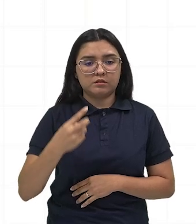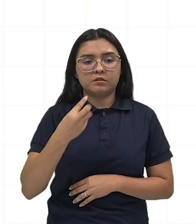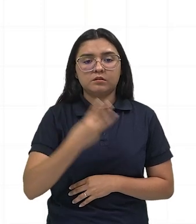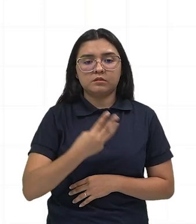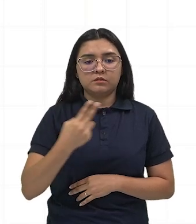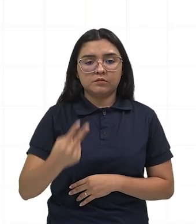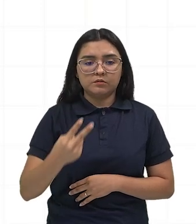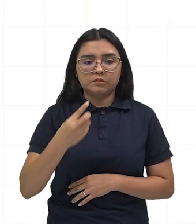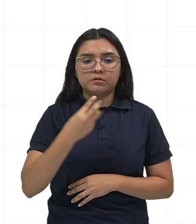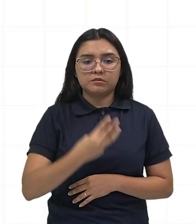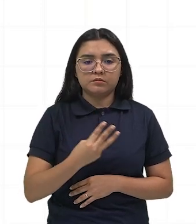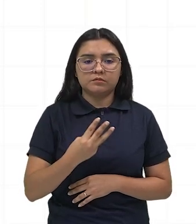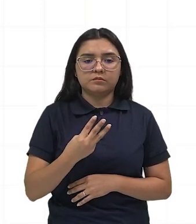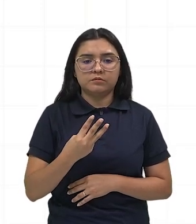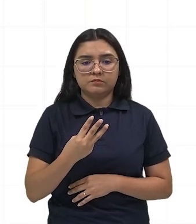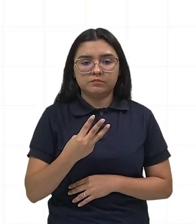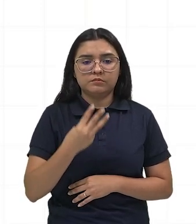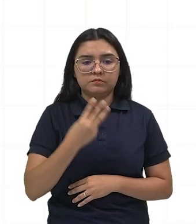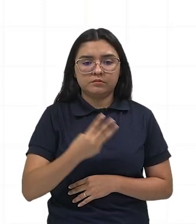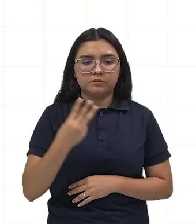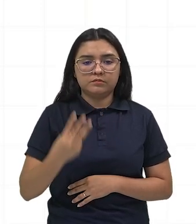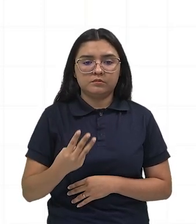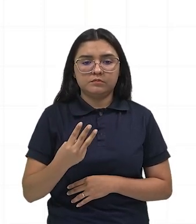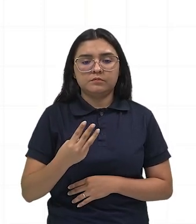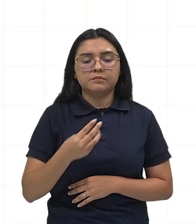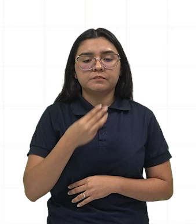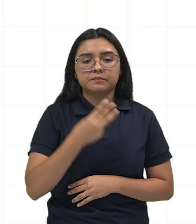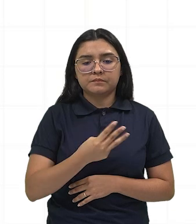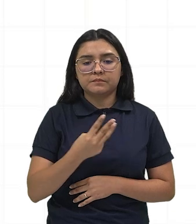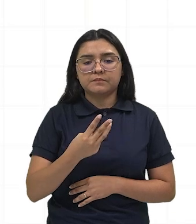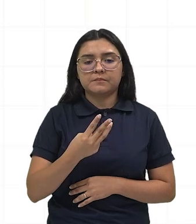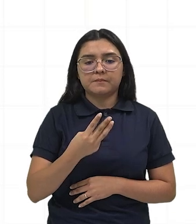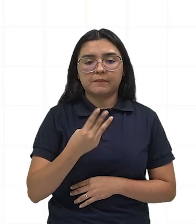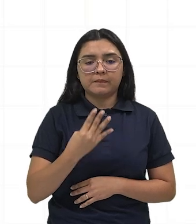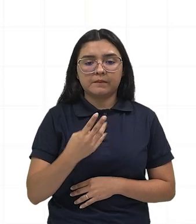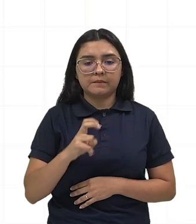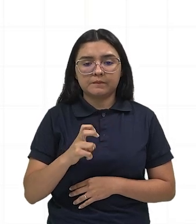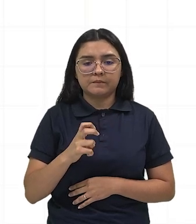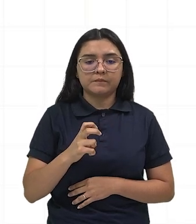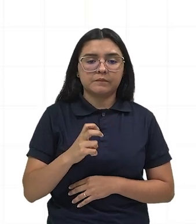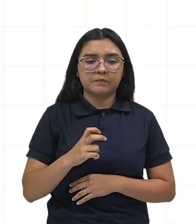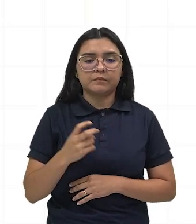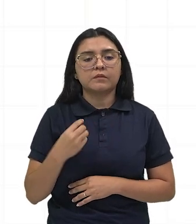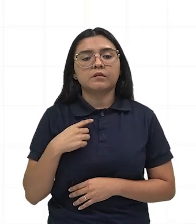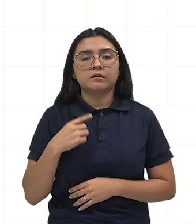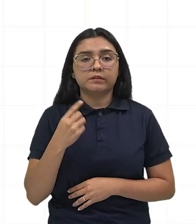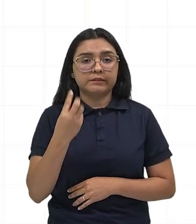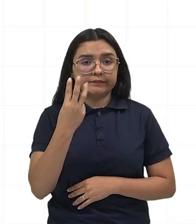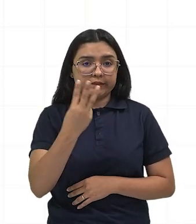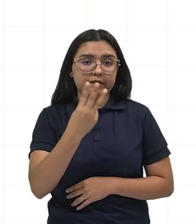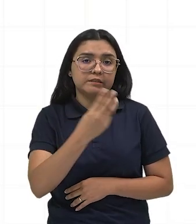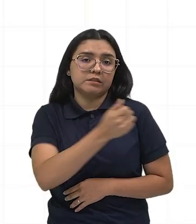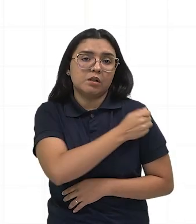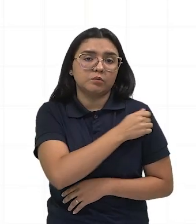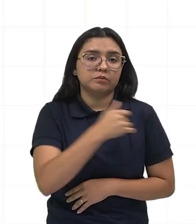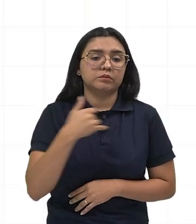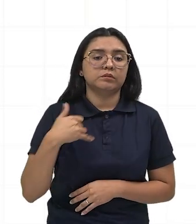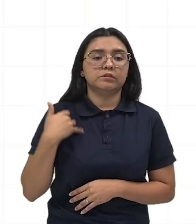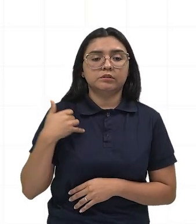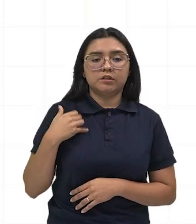30. 32, 32, 32. 3 alunos com 32 anos. Olha. Depois foi